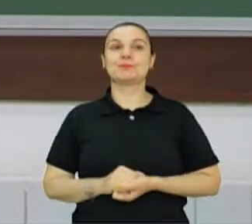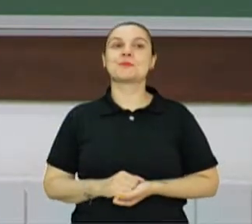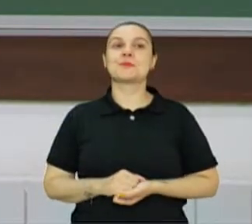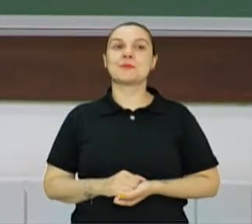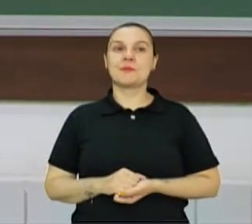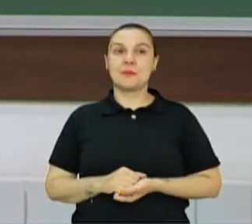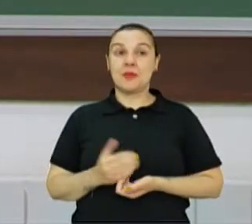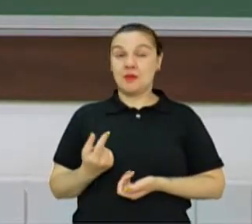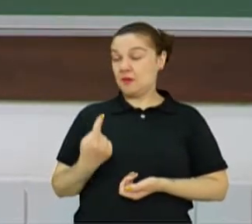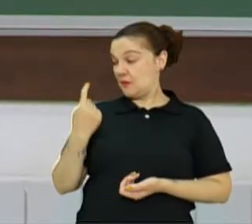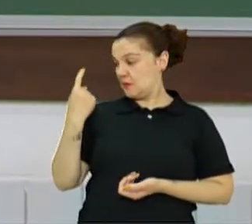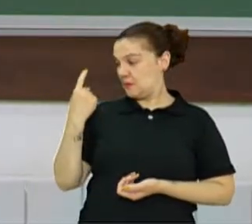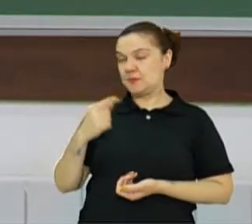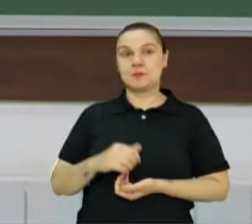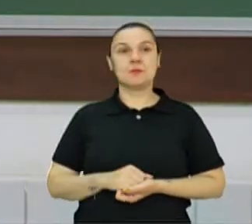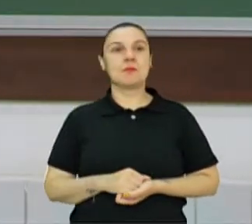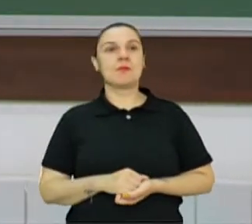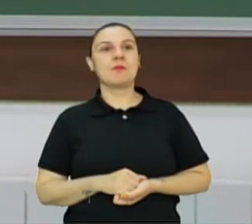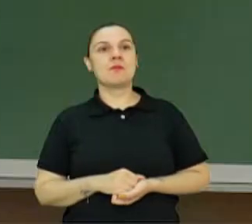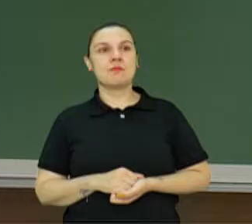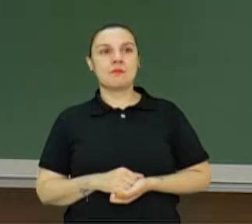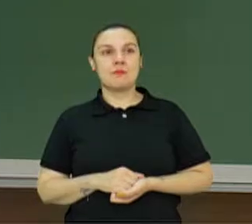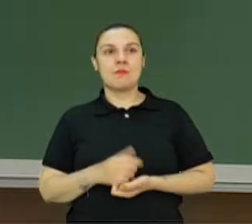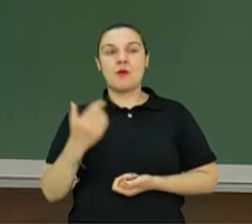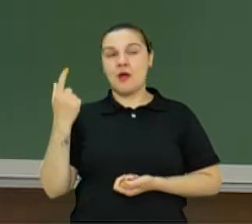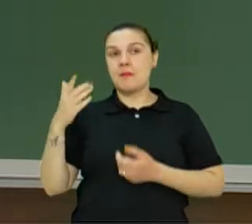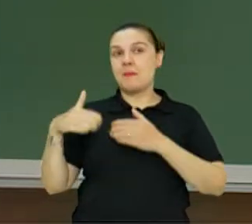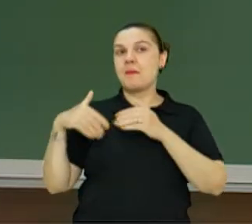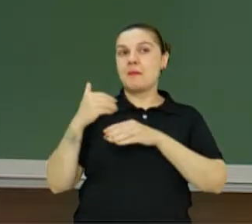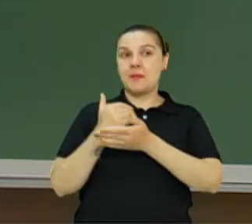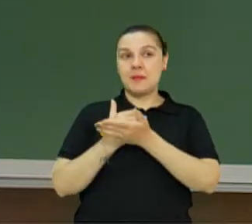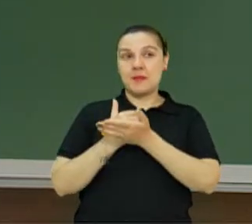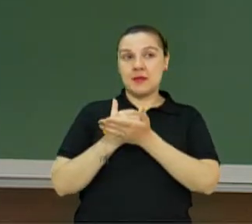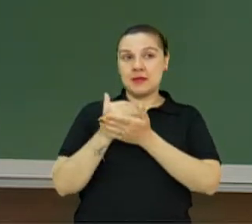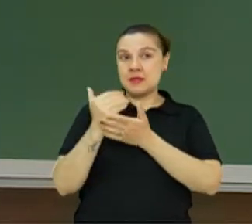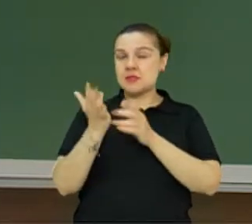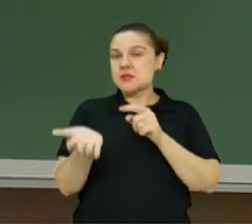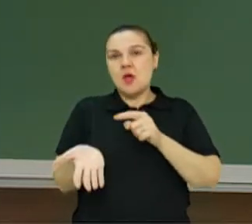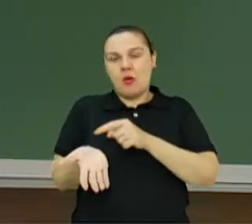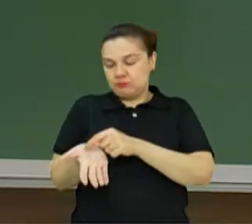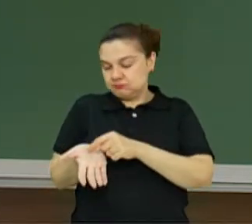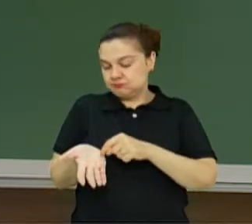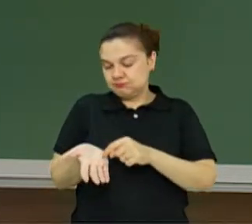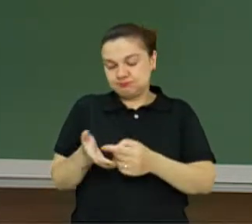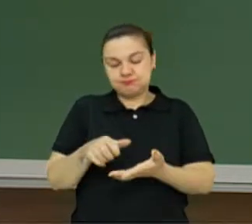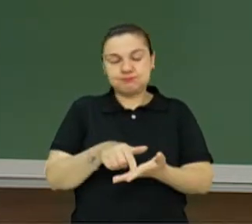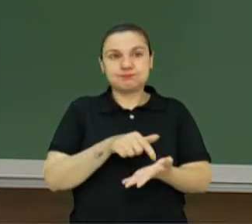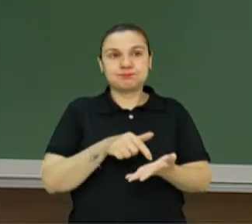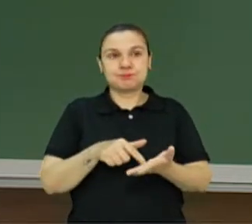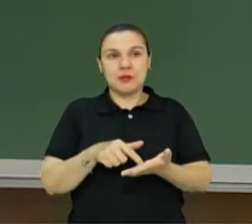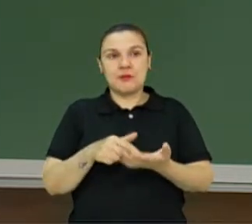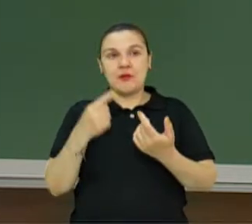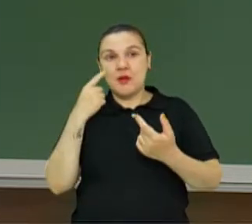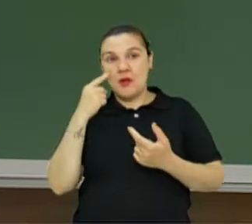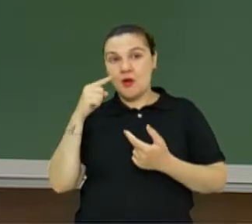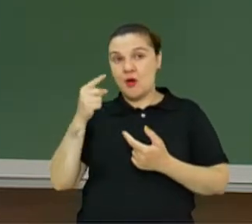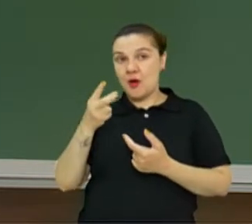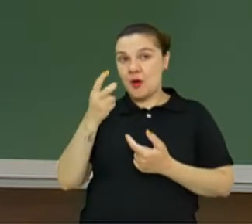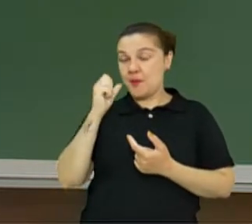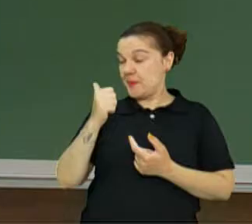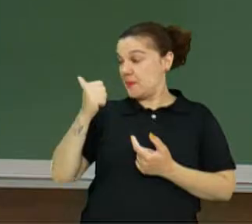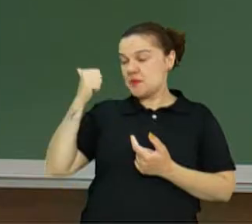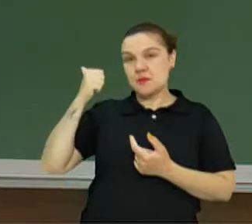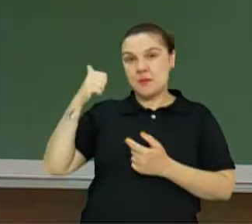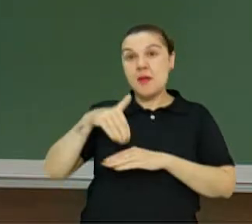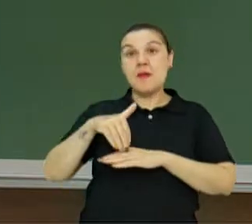tá? Olha só um estágio, né, inicial, pequenas lesões. Aqui a gente já consegue perceber